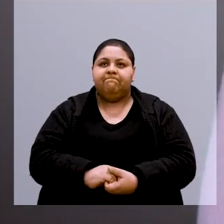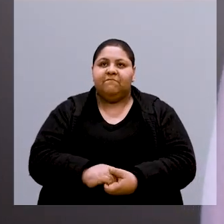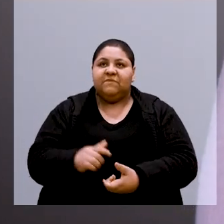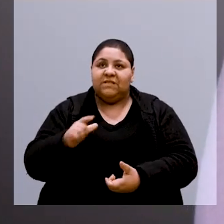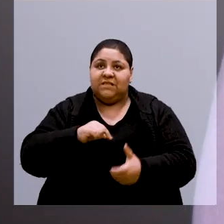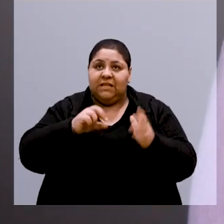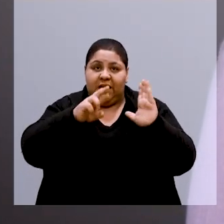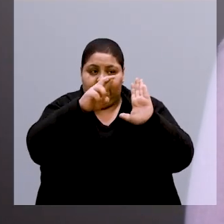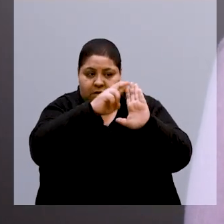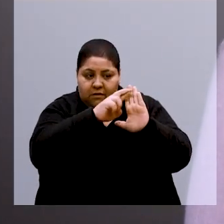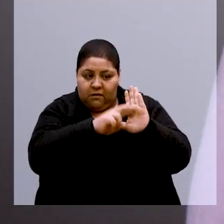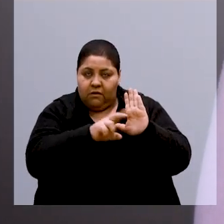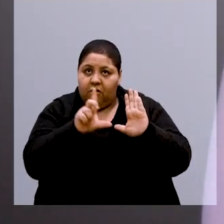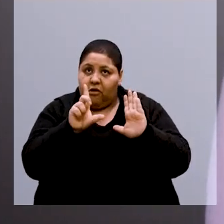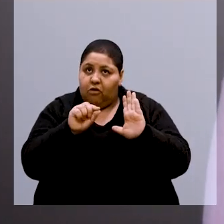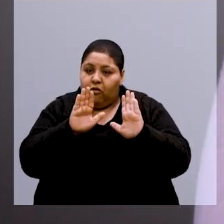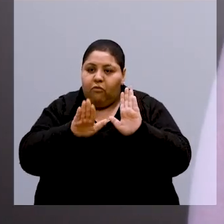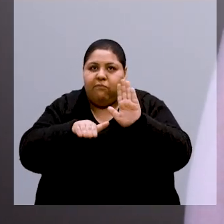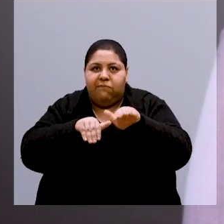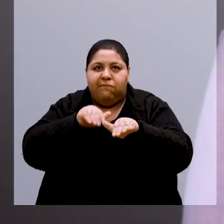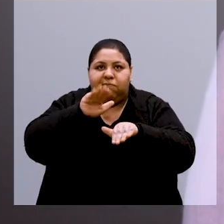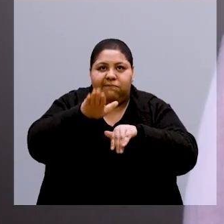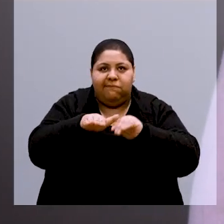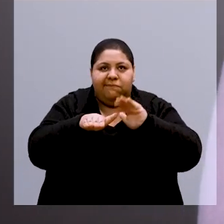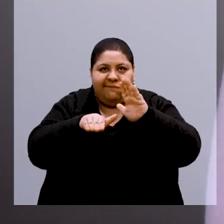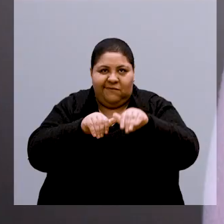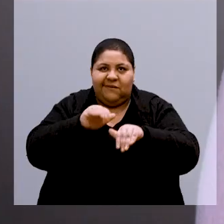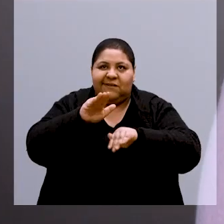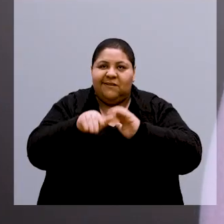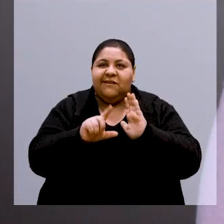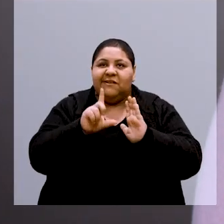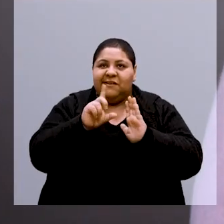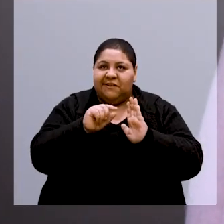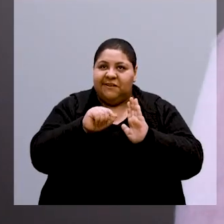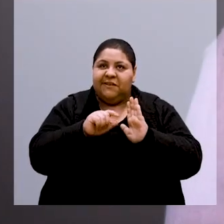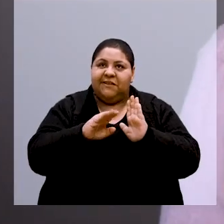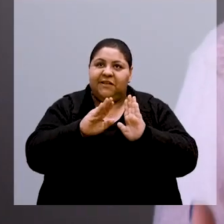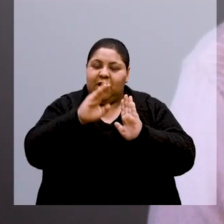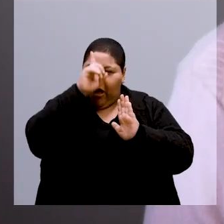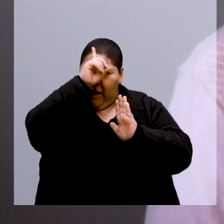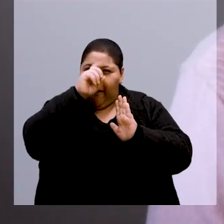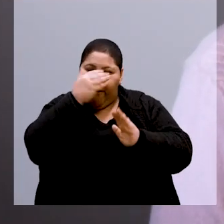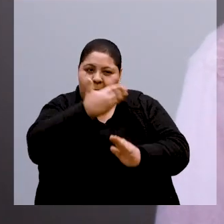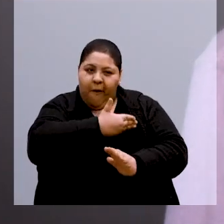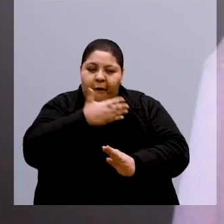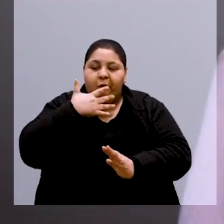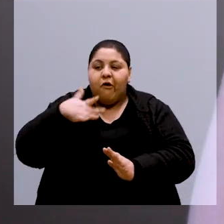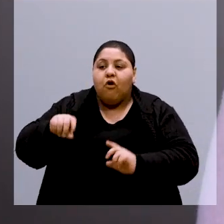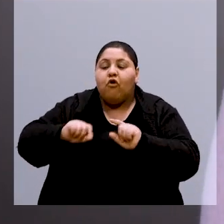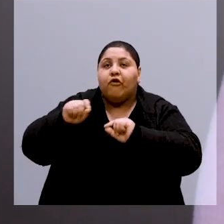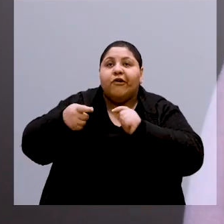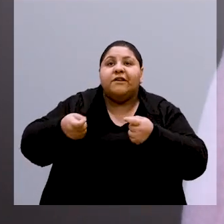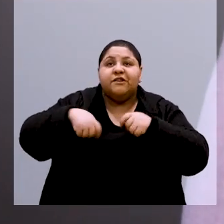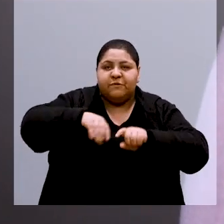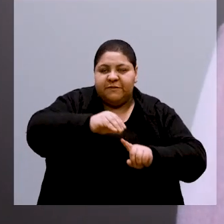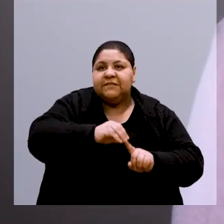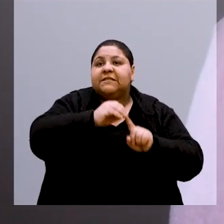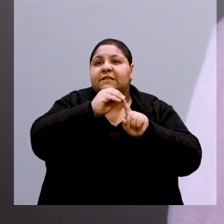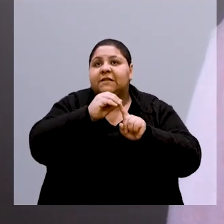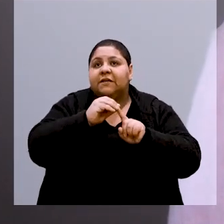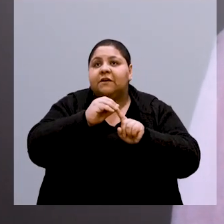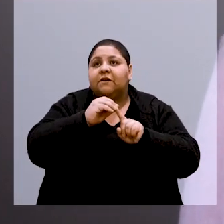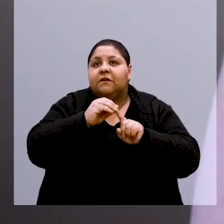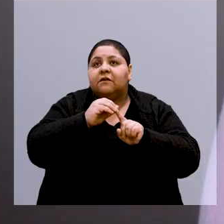gente segue os 10 passos, né? Junto com o título nos vem os 10 passos do Hospital Amigo da Criança, né? Então, o que a gente